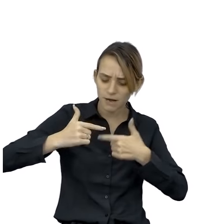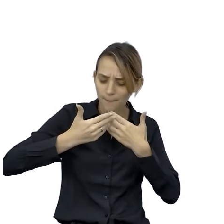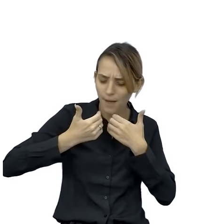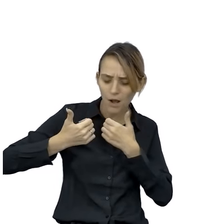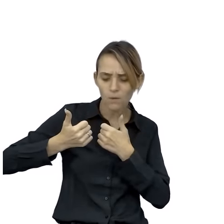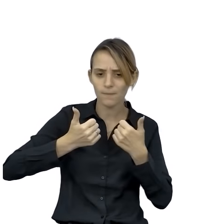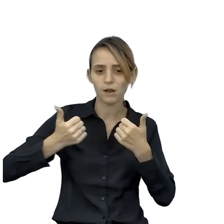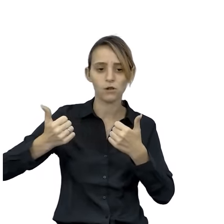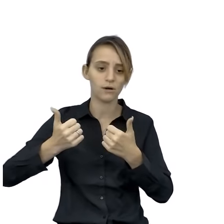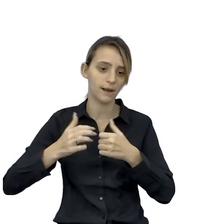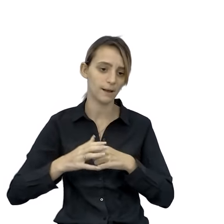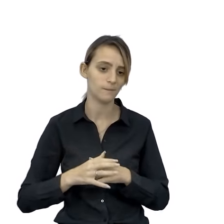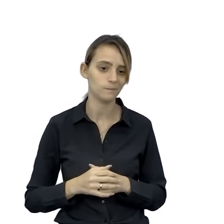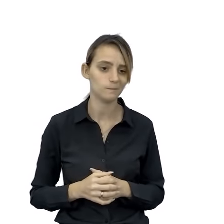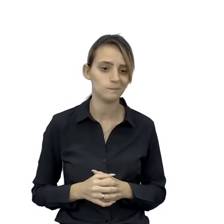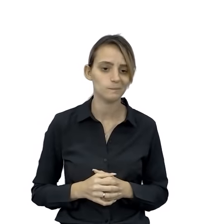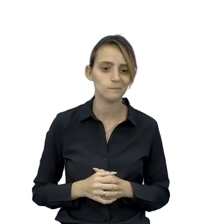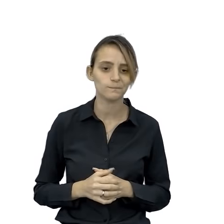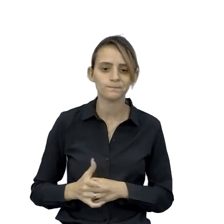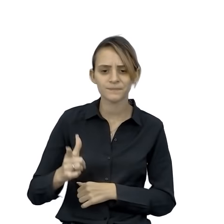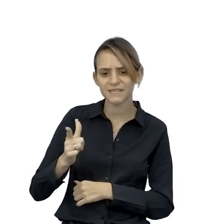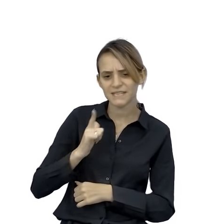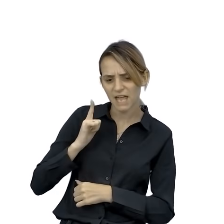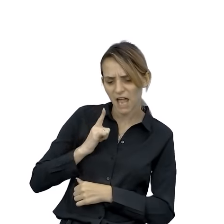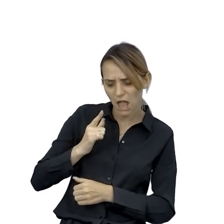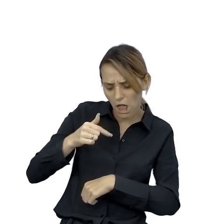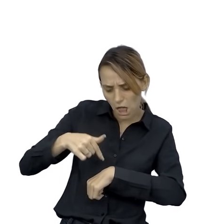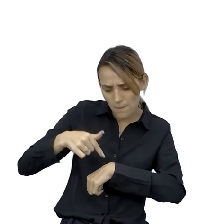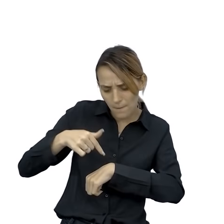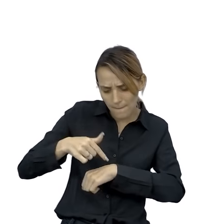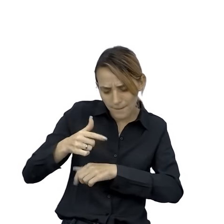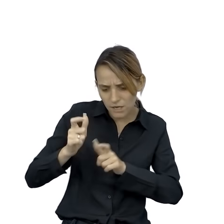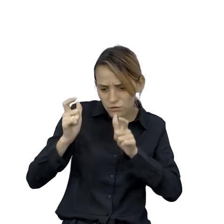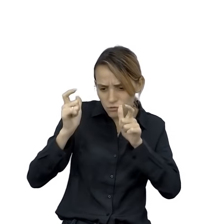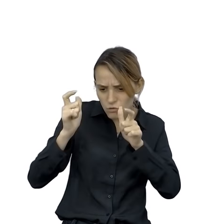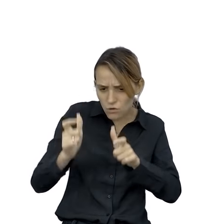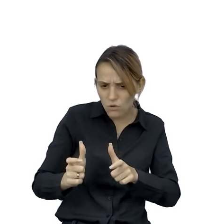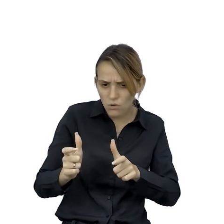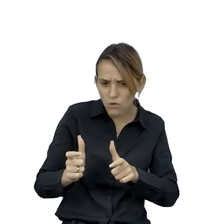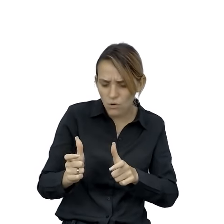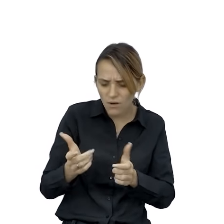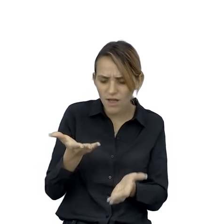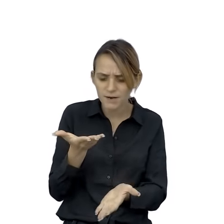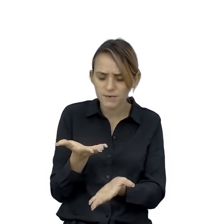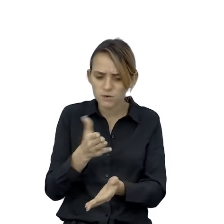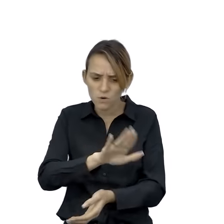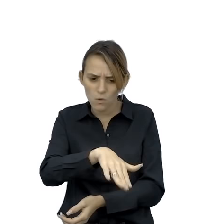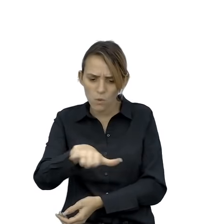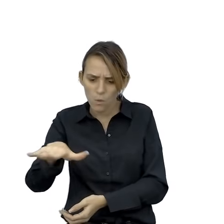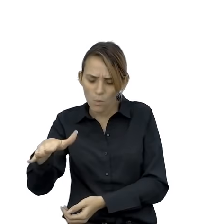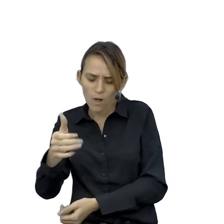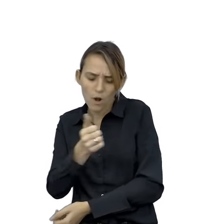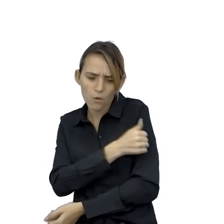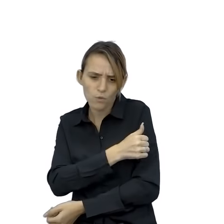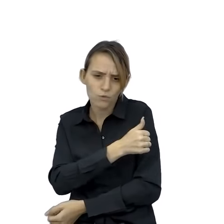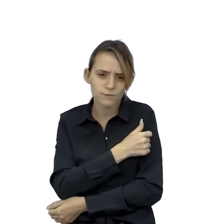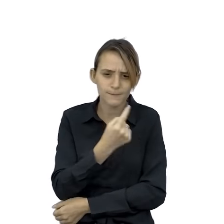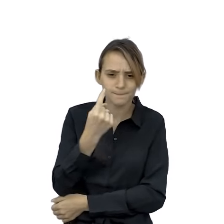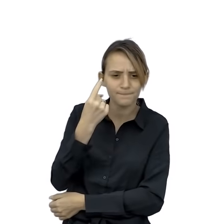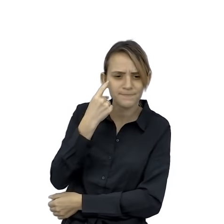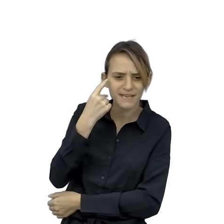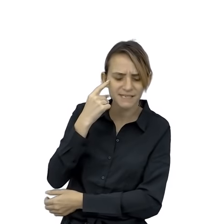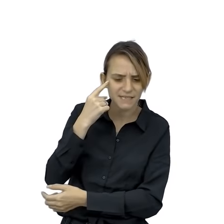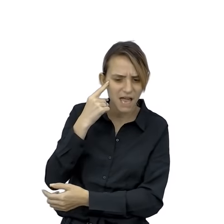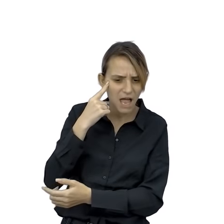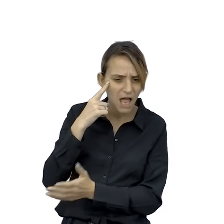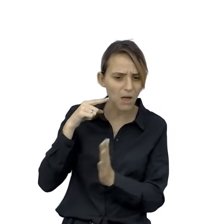aqui. Houve, né, no caso aqui, houve espaço para que os estudantes refletissem sobre o que era, né, para ser